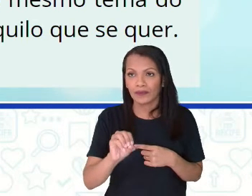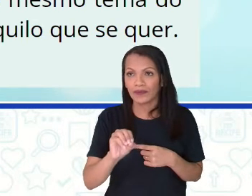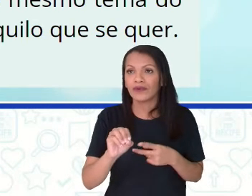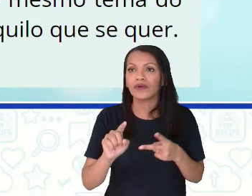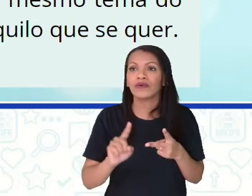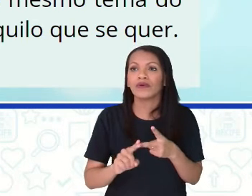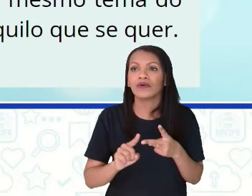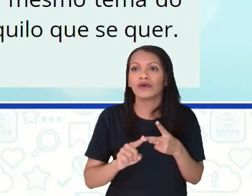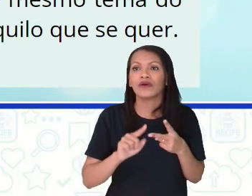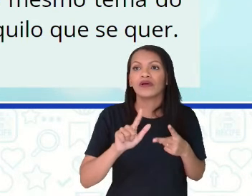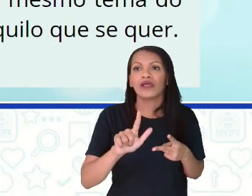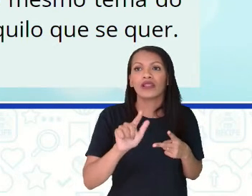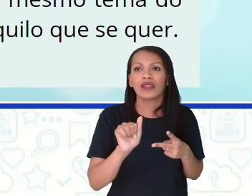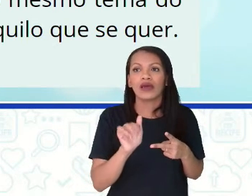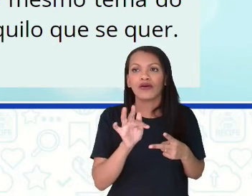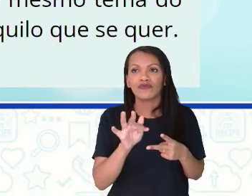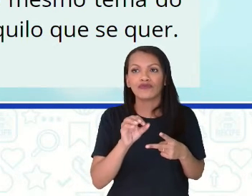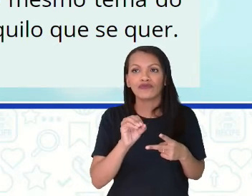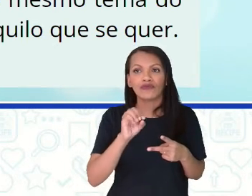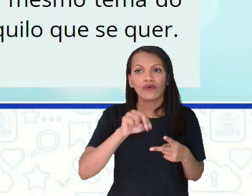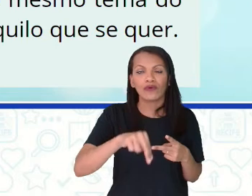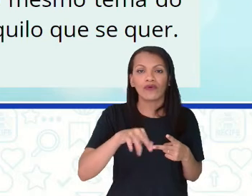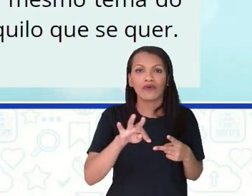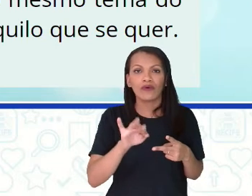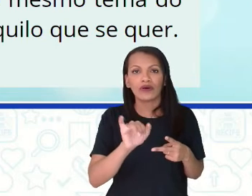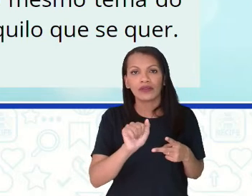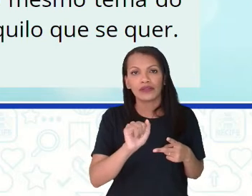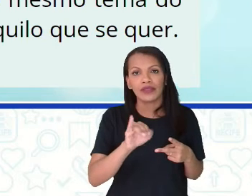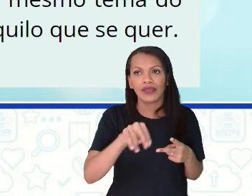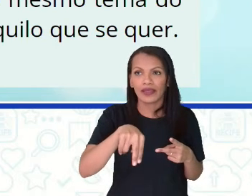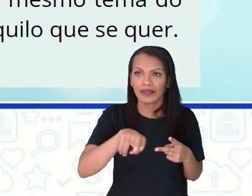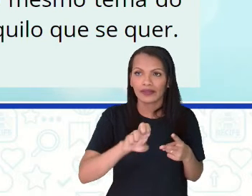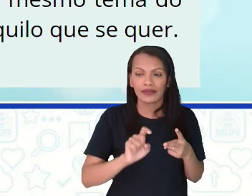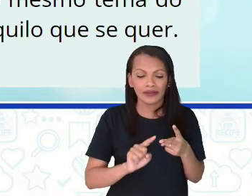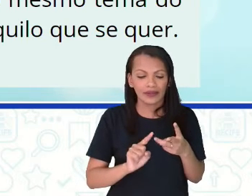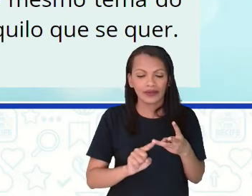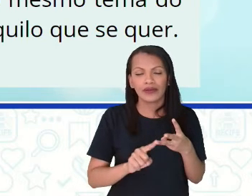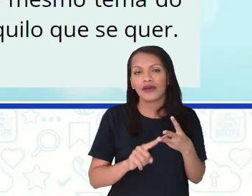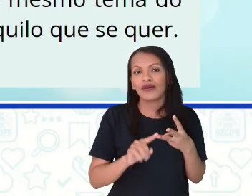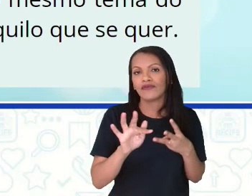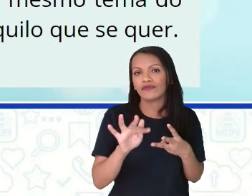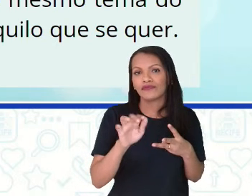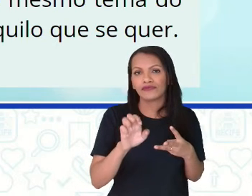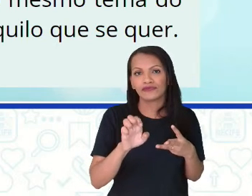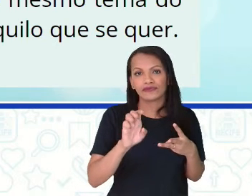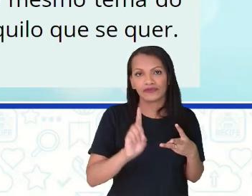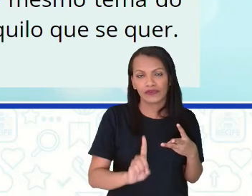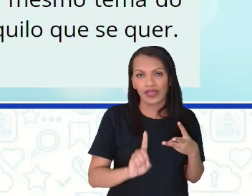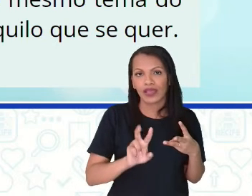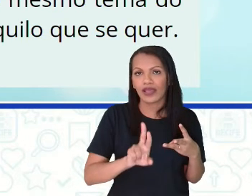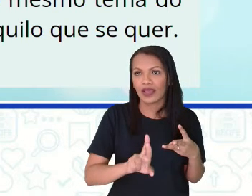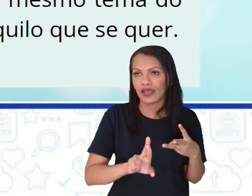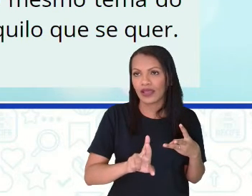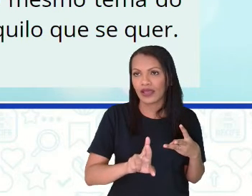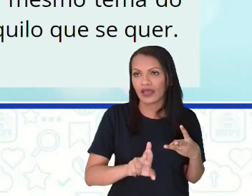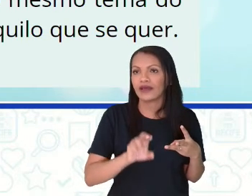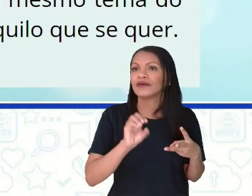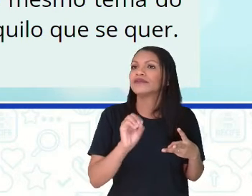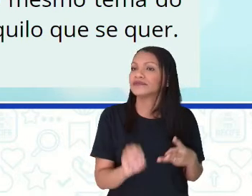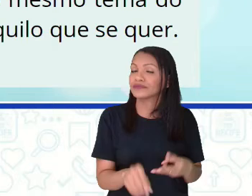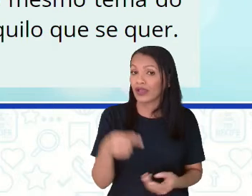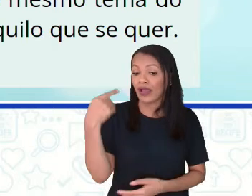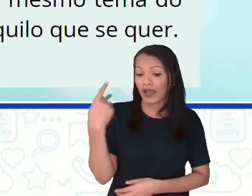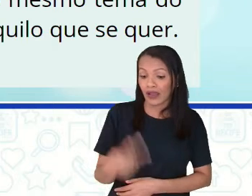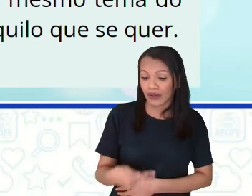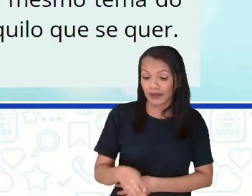por La Fontaine e Fedro. E aí, as versões nacionais que entraram para o imaginário coletivo no Brasil foram as